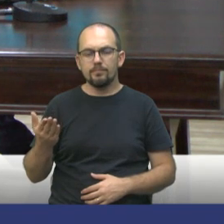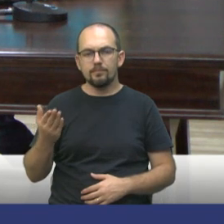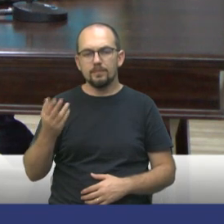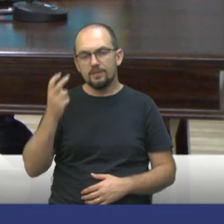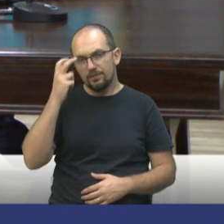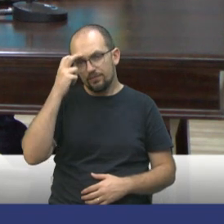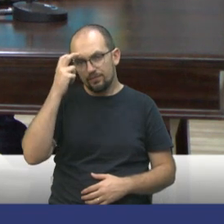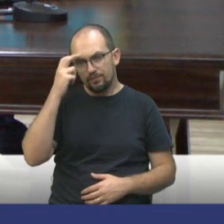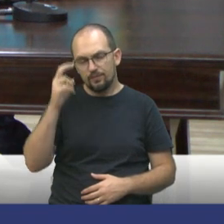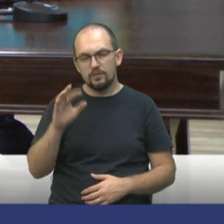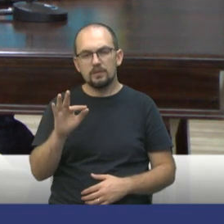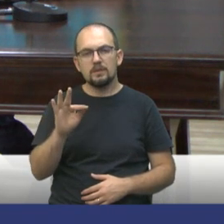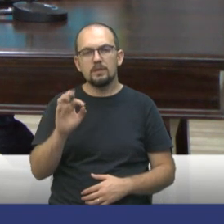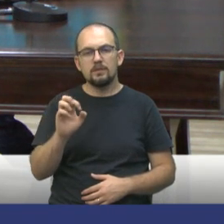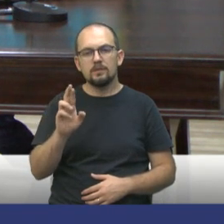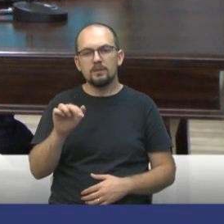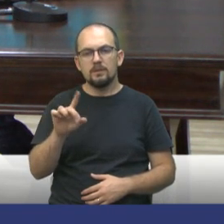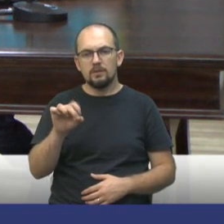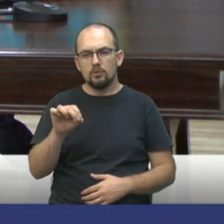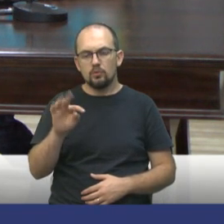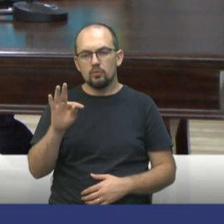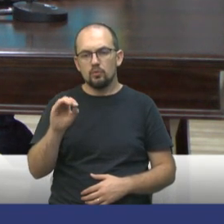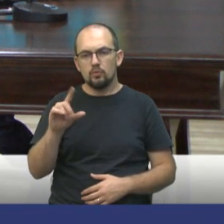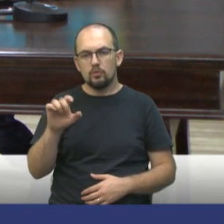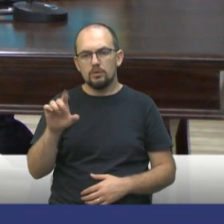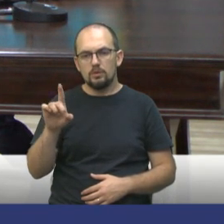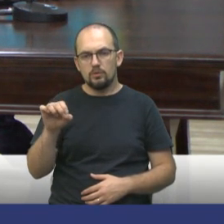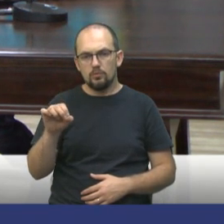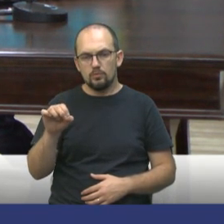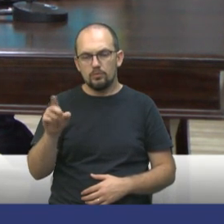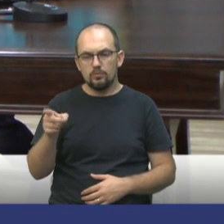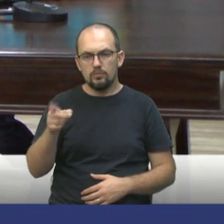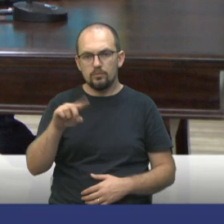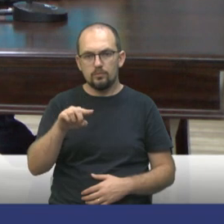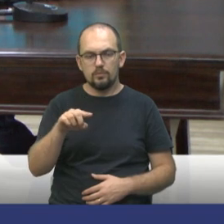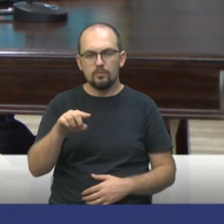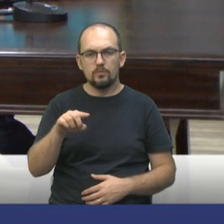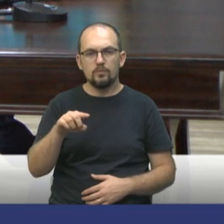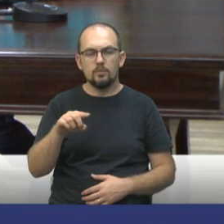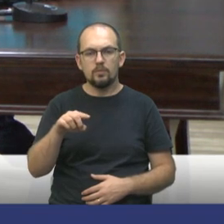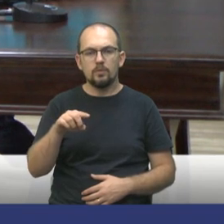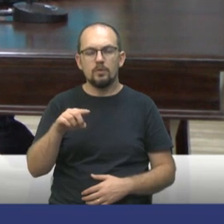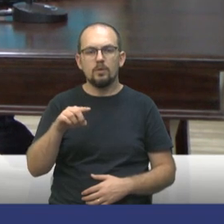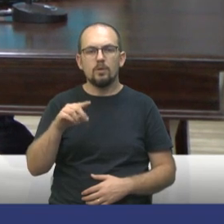do Fernando Toledo, o nosso aqui baluarte aqui da